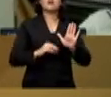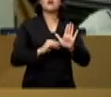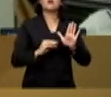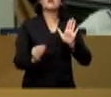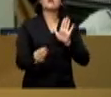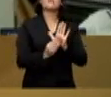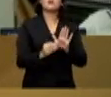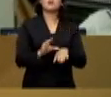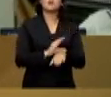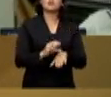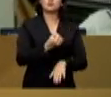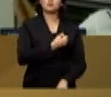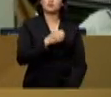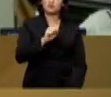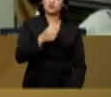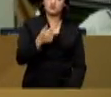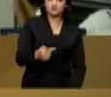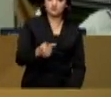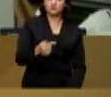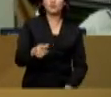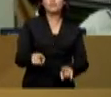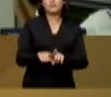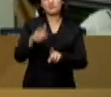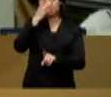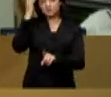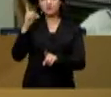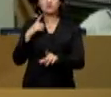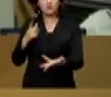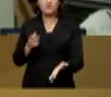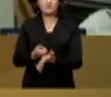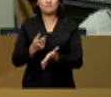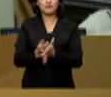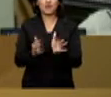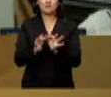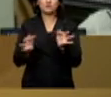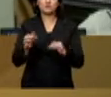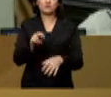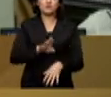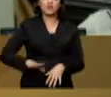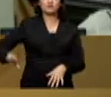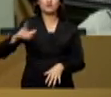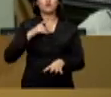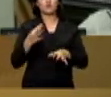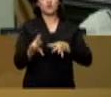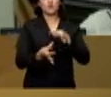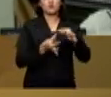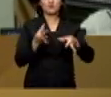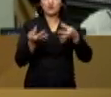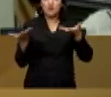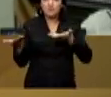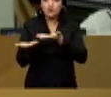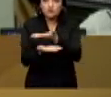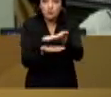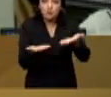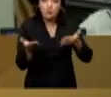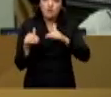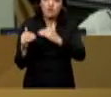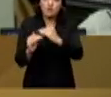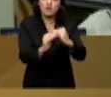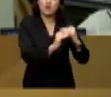2015, também aos optantes do Simples, a conferir tratamento uniforme para tais operações